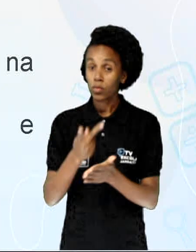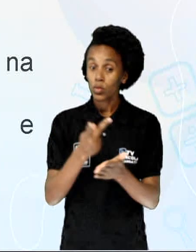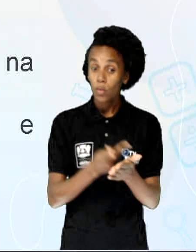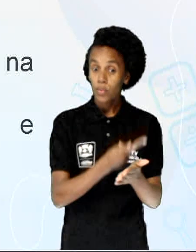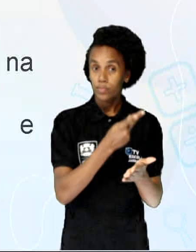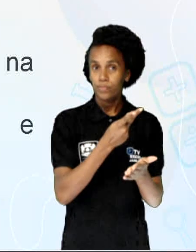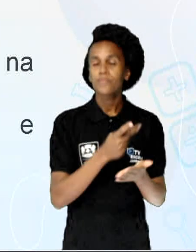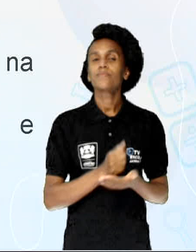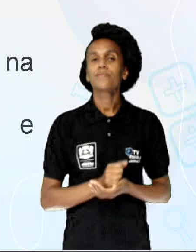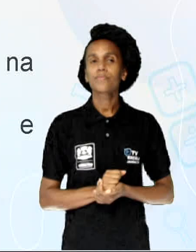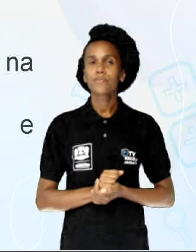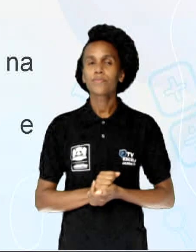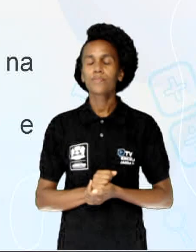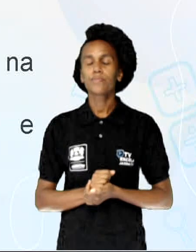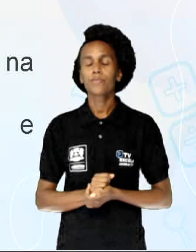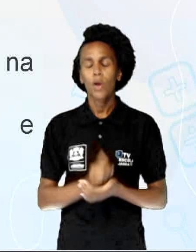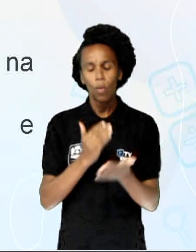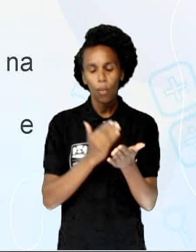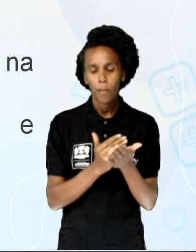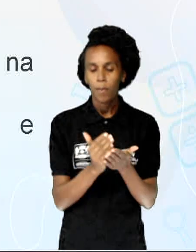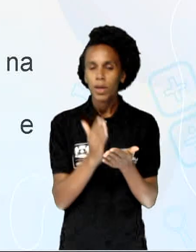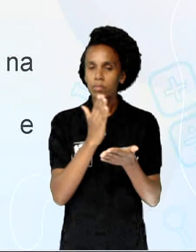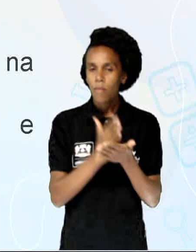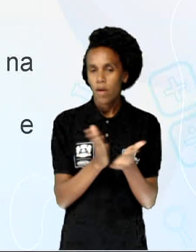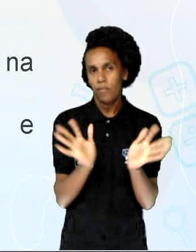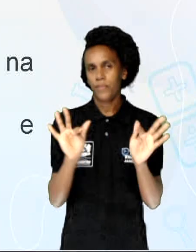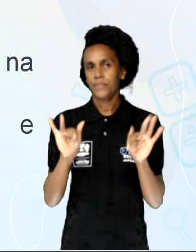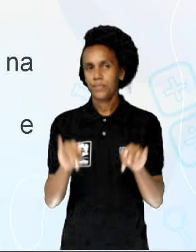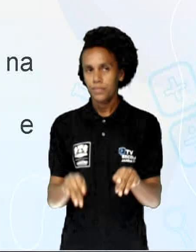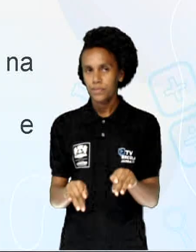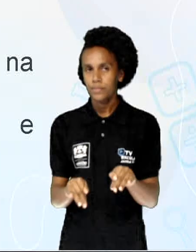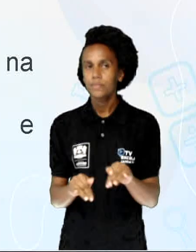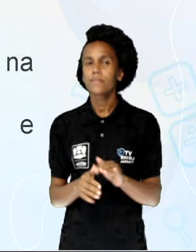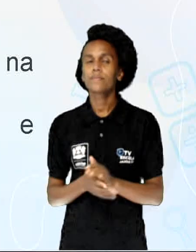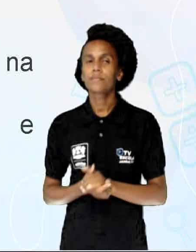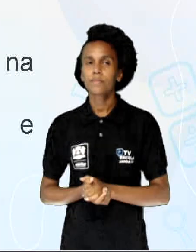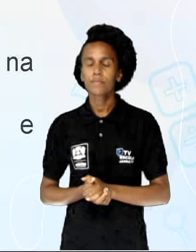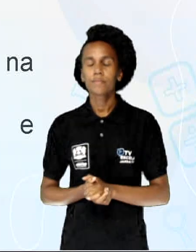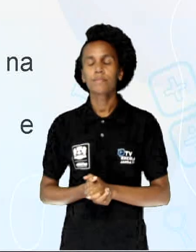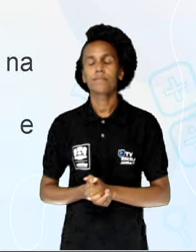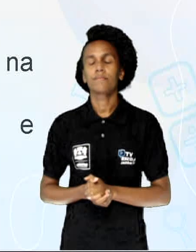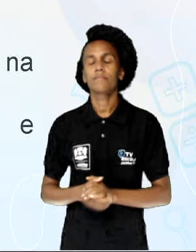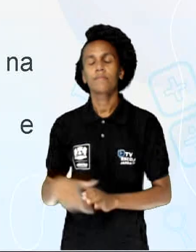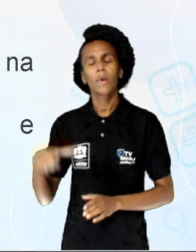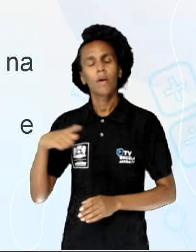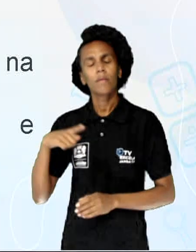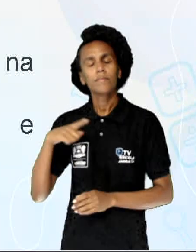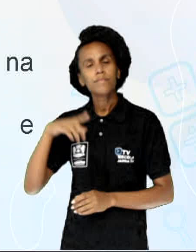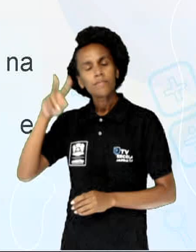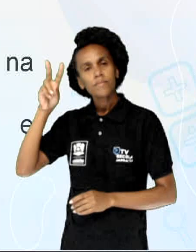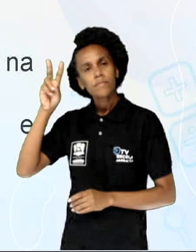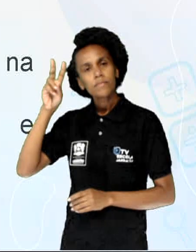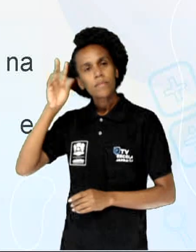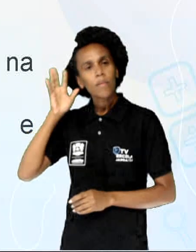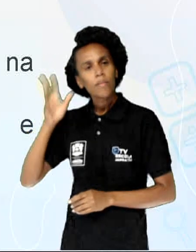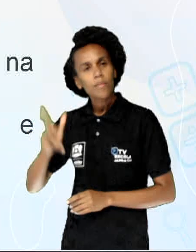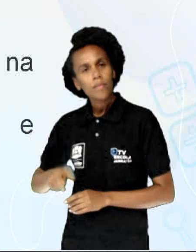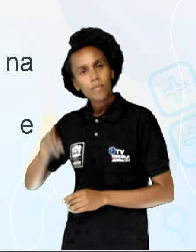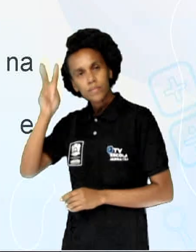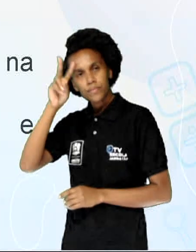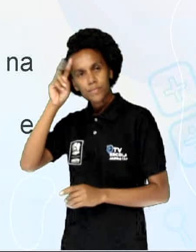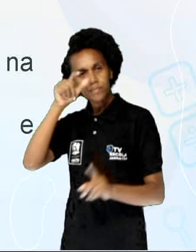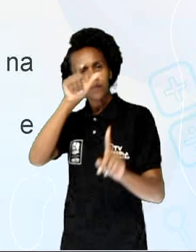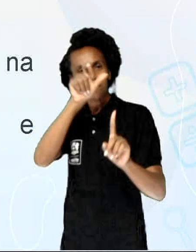meio e fim. O que a gente pode observar que há numa biografia um conjunto de informações sobre a vida de